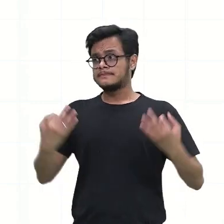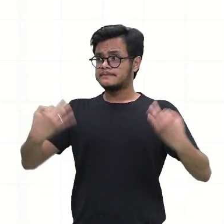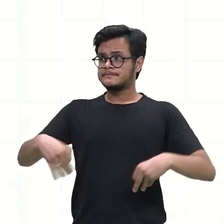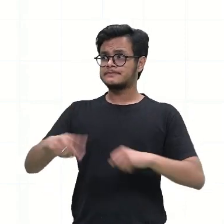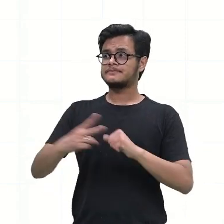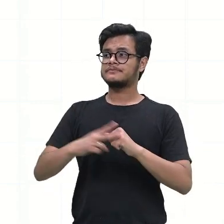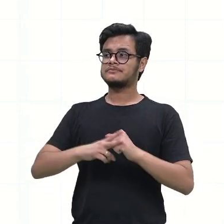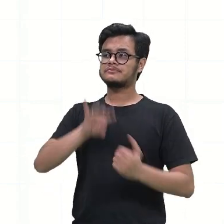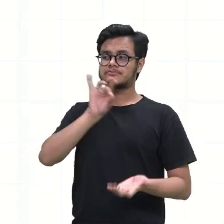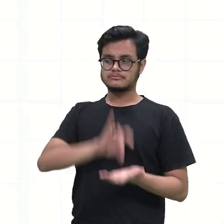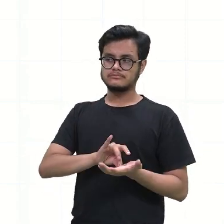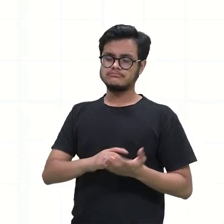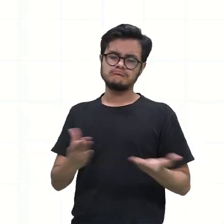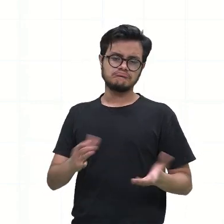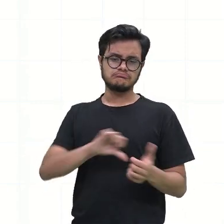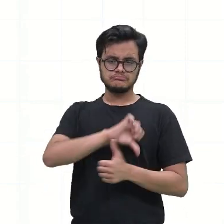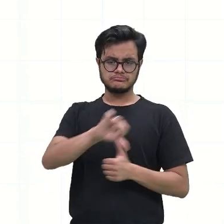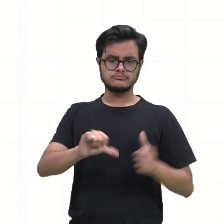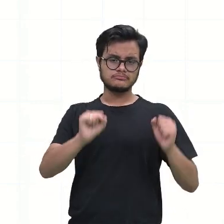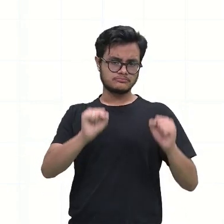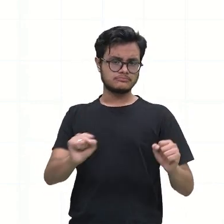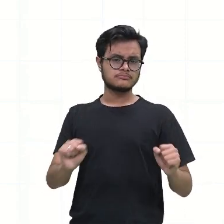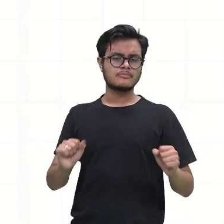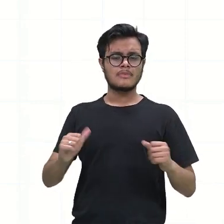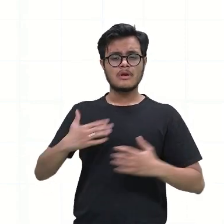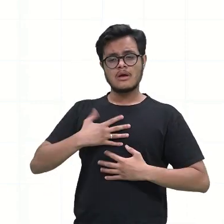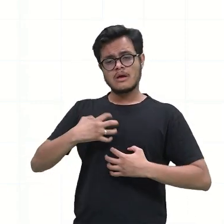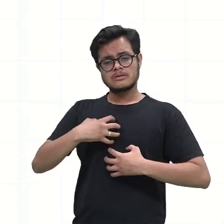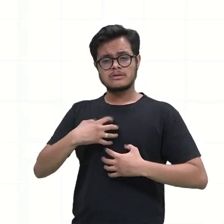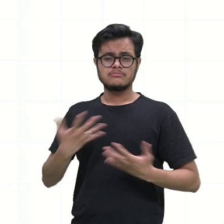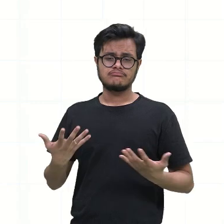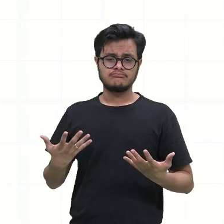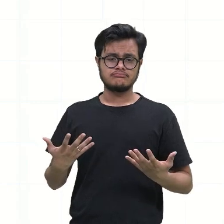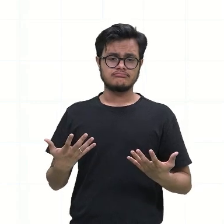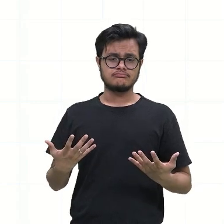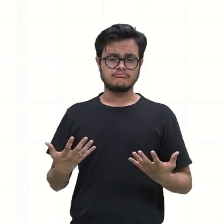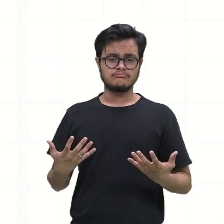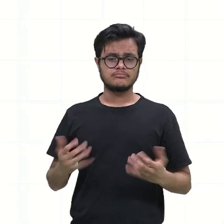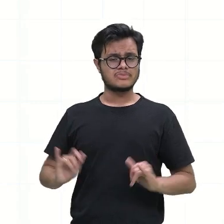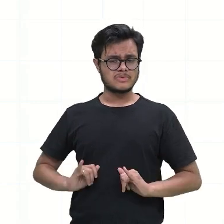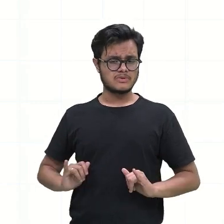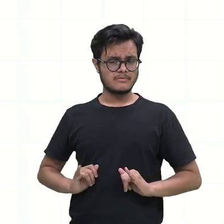palavra. Ele pode indicar aí um estado, não é isso? Um estado.